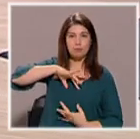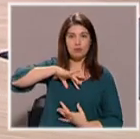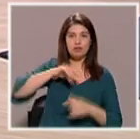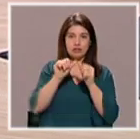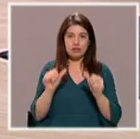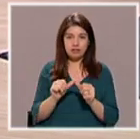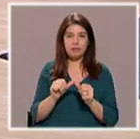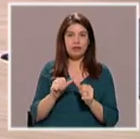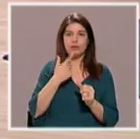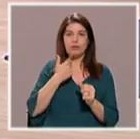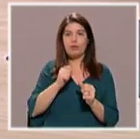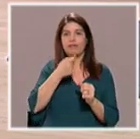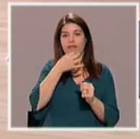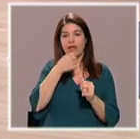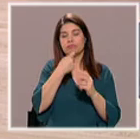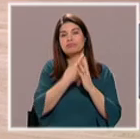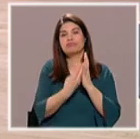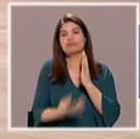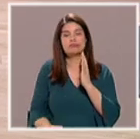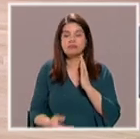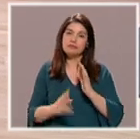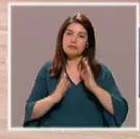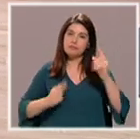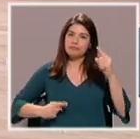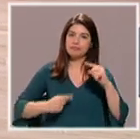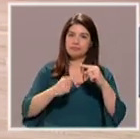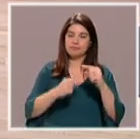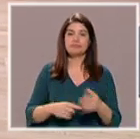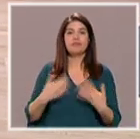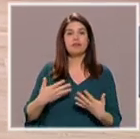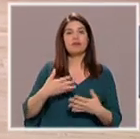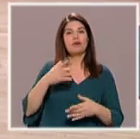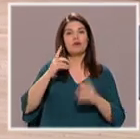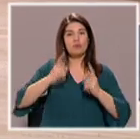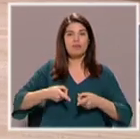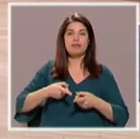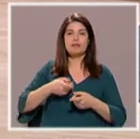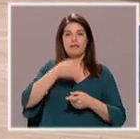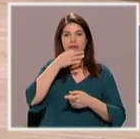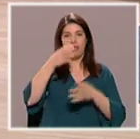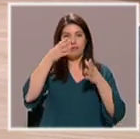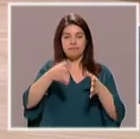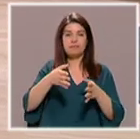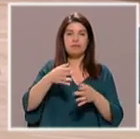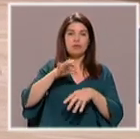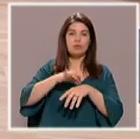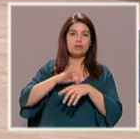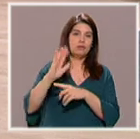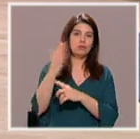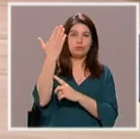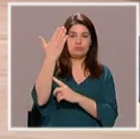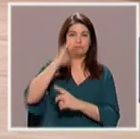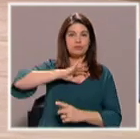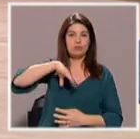impensável tratarmos delas todas e com exaustão, e vamos começar por aquela que é talvez a número 1 a nível mundial, que é a